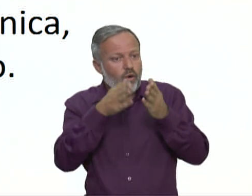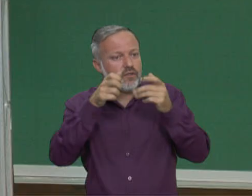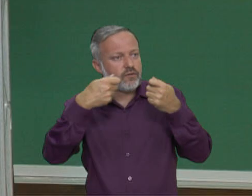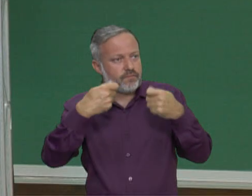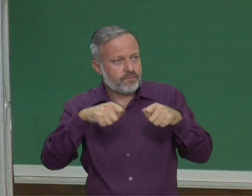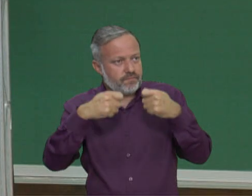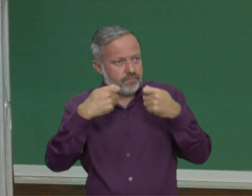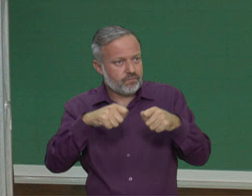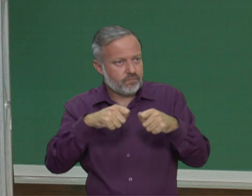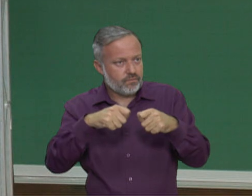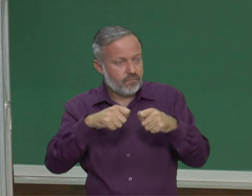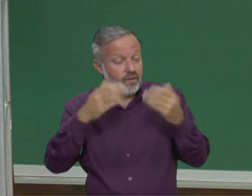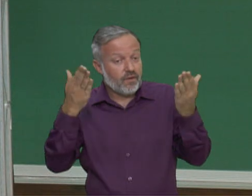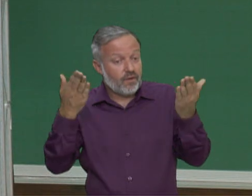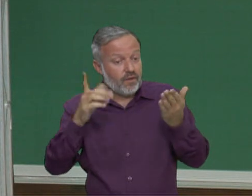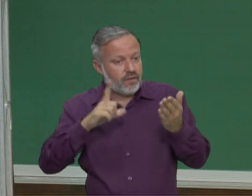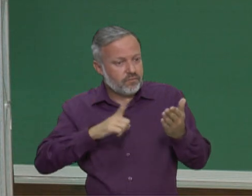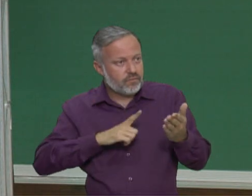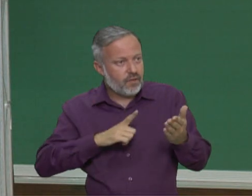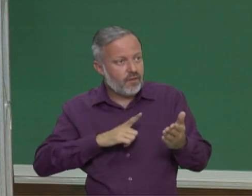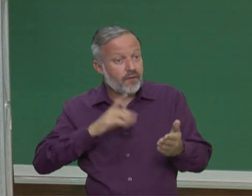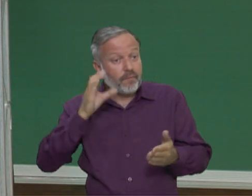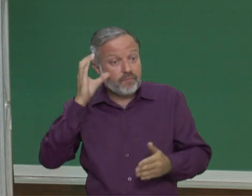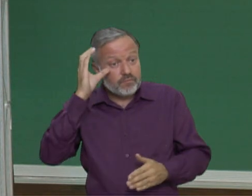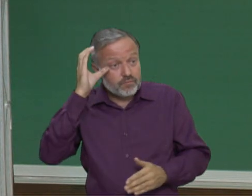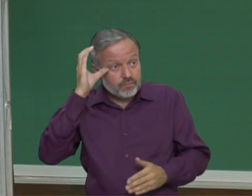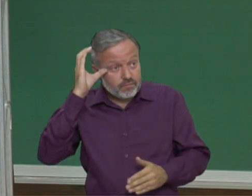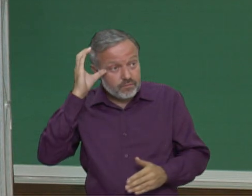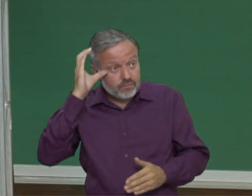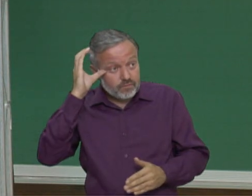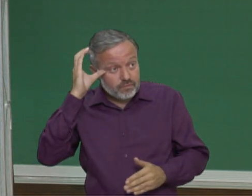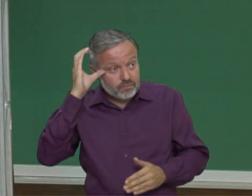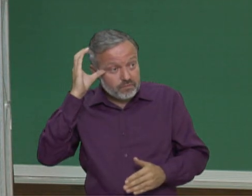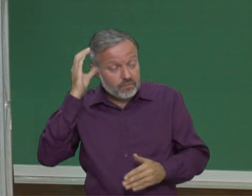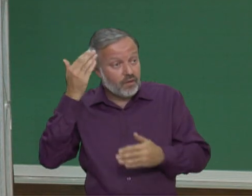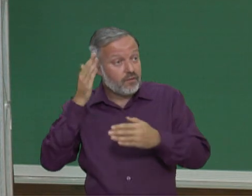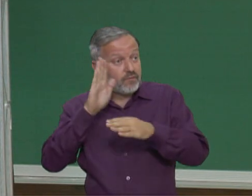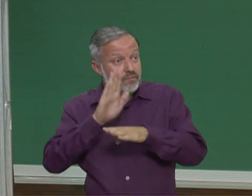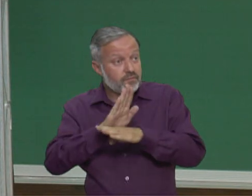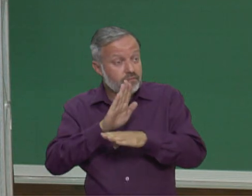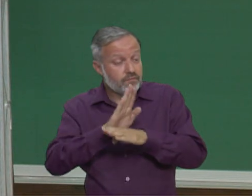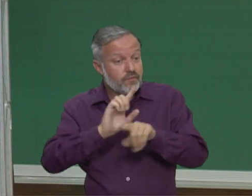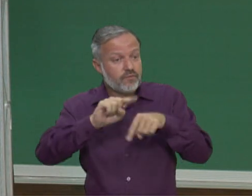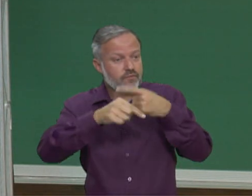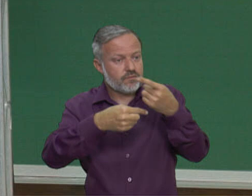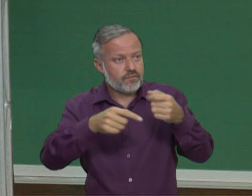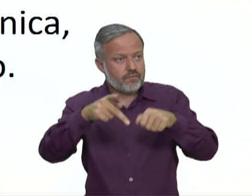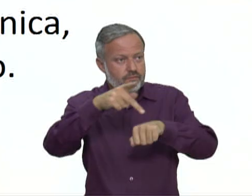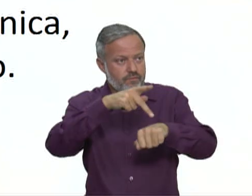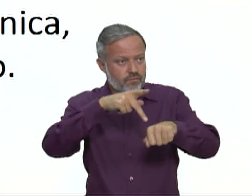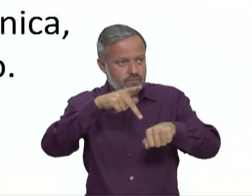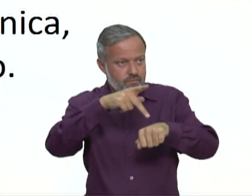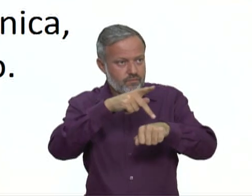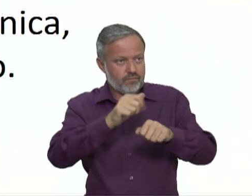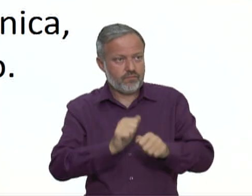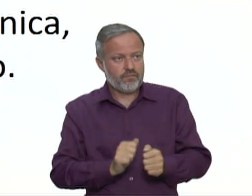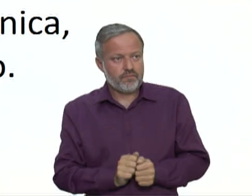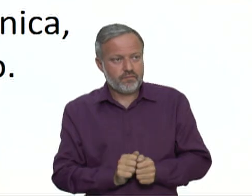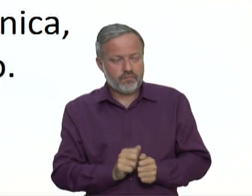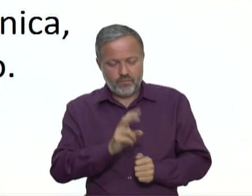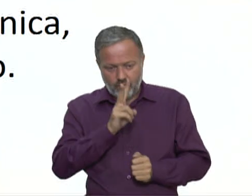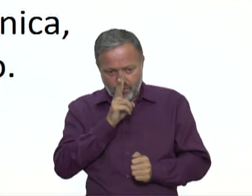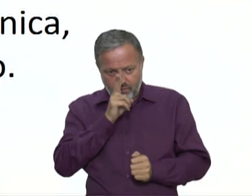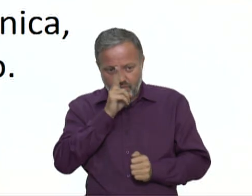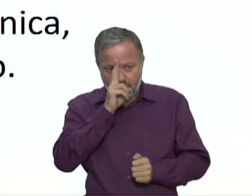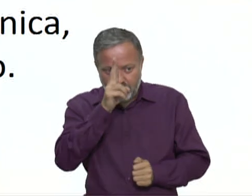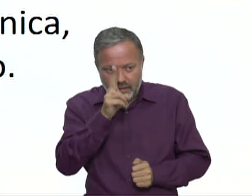está presente hoje na China, tá, gente? Ele serve justamente para isso, para essas reservas, para dar um apoio, suporte para esses países. Fortalecer as economias